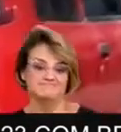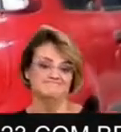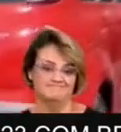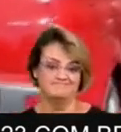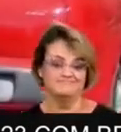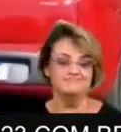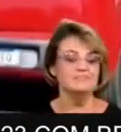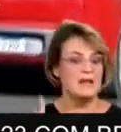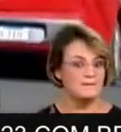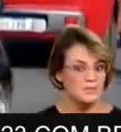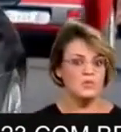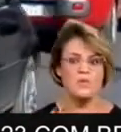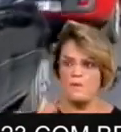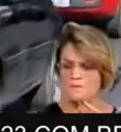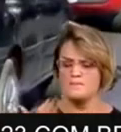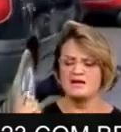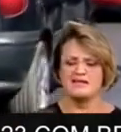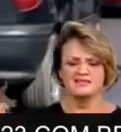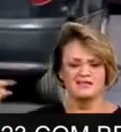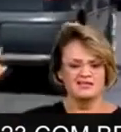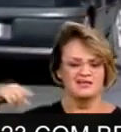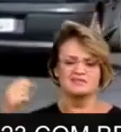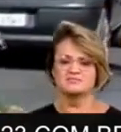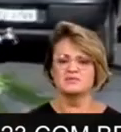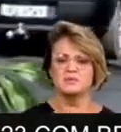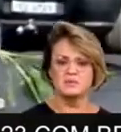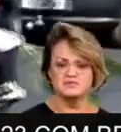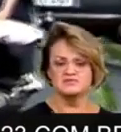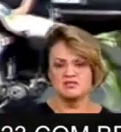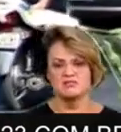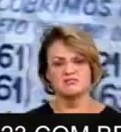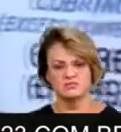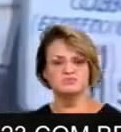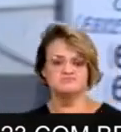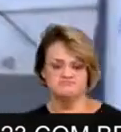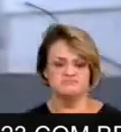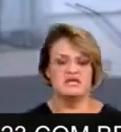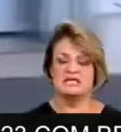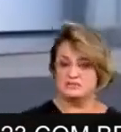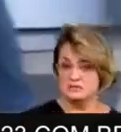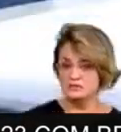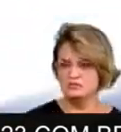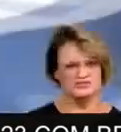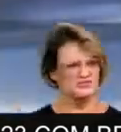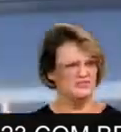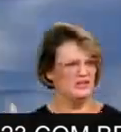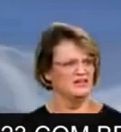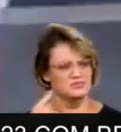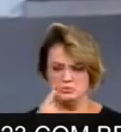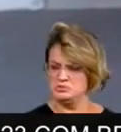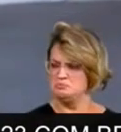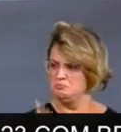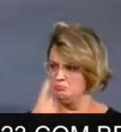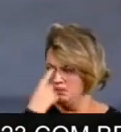0,52%, a menor desde a primeira contagem no país em 1872. Esse número contrariou as projeções